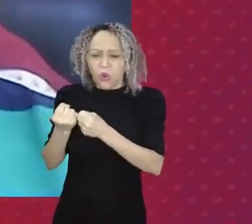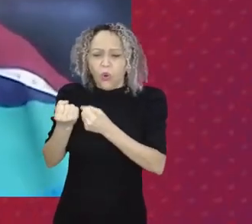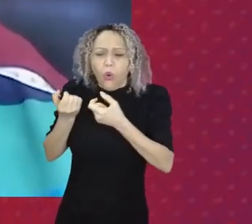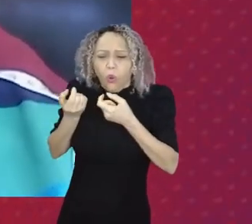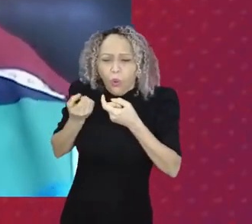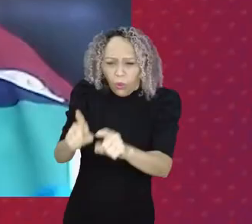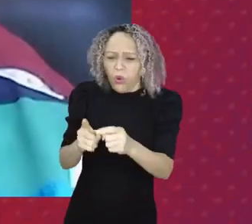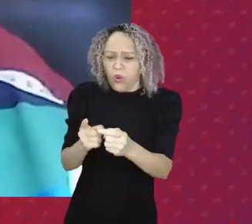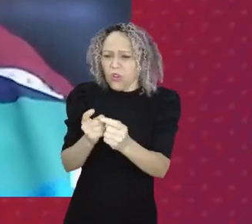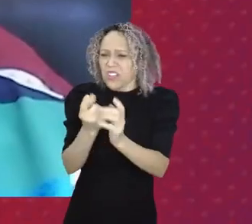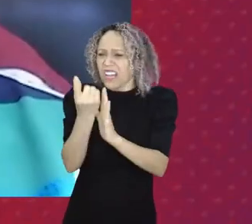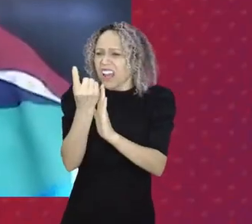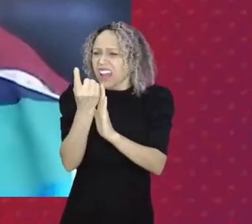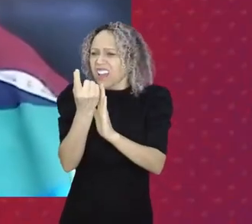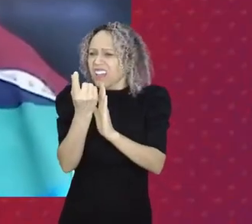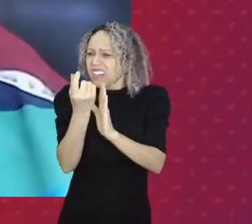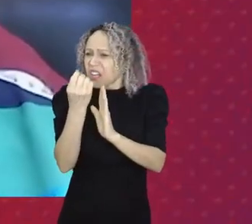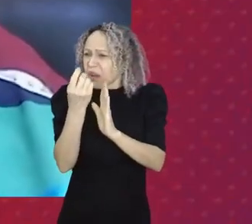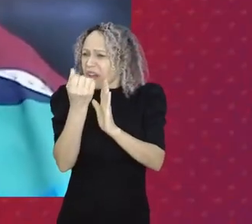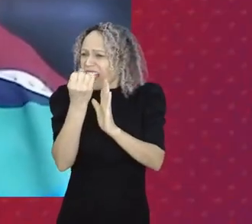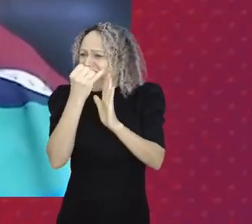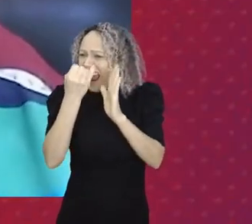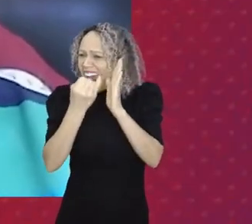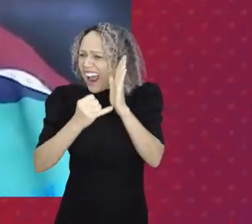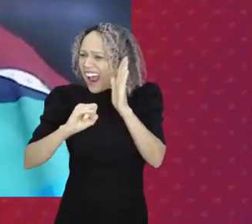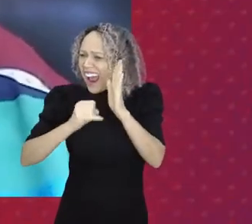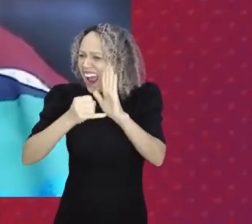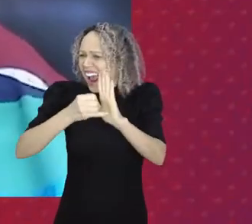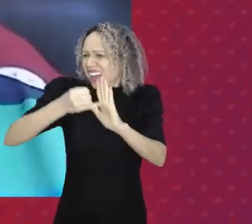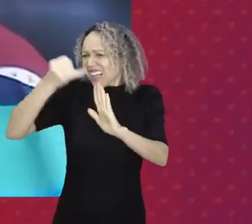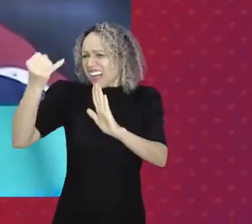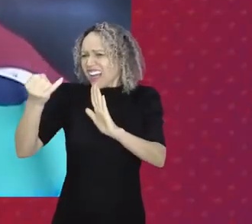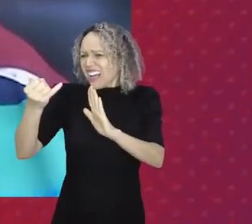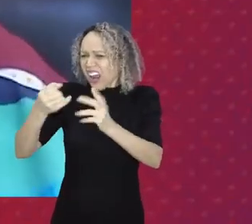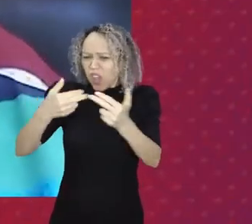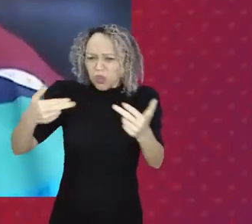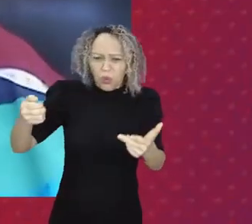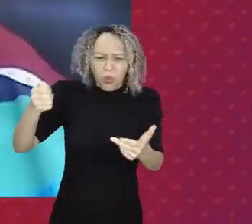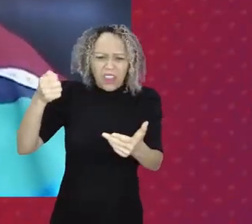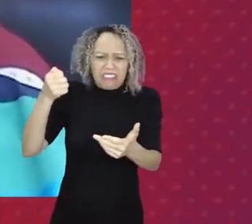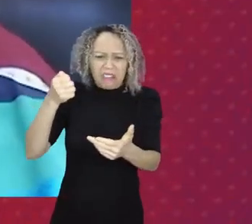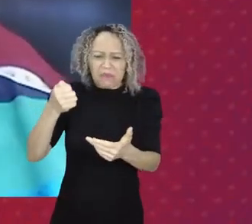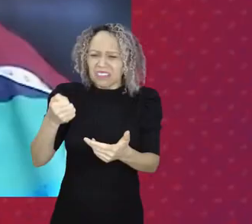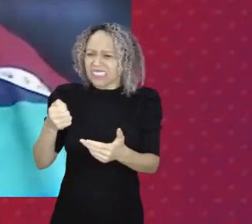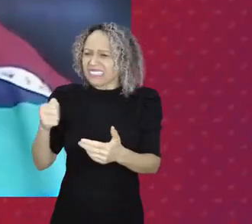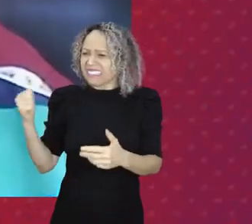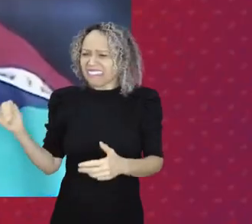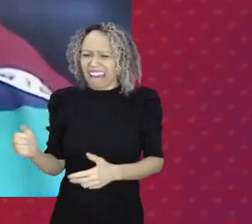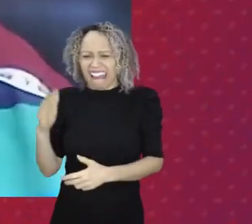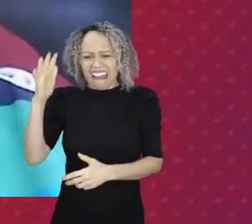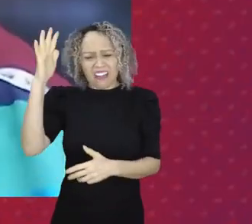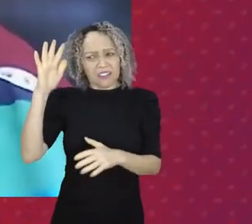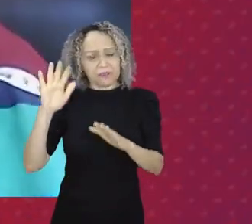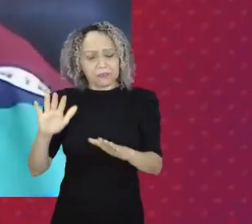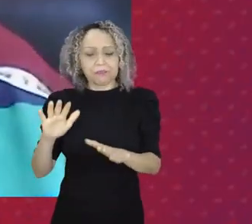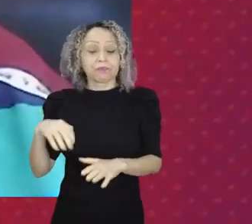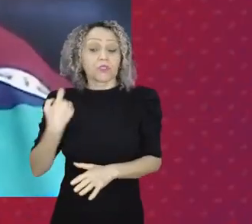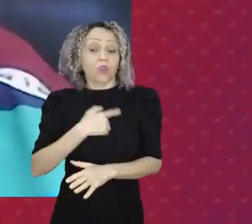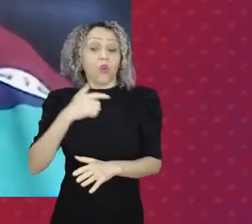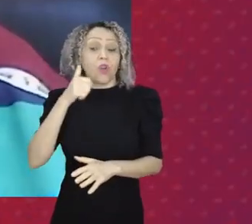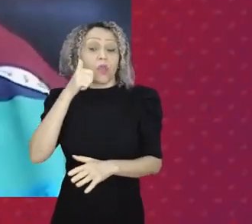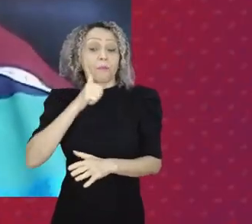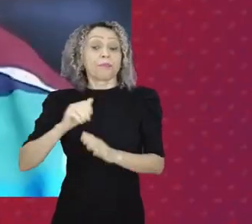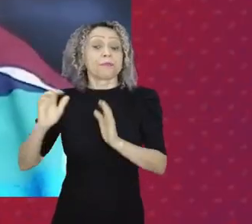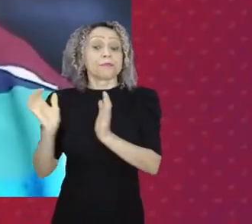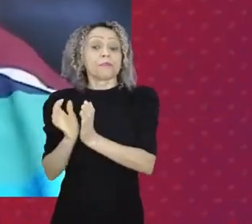falar para as outras o que sentiam, para ir à praça pública e dizer para quem passasse, a qualquer